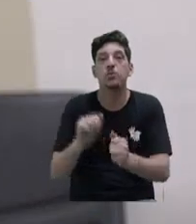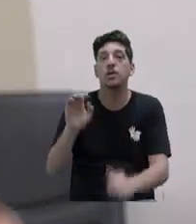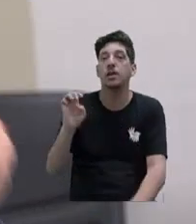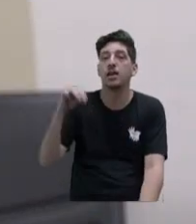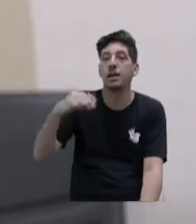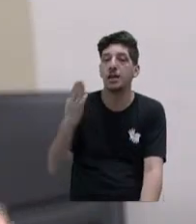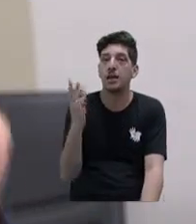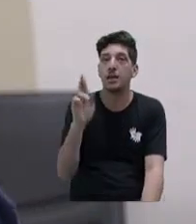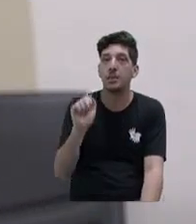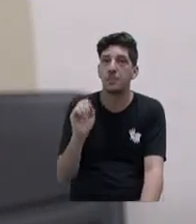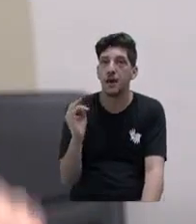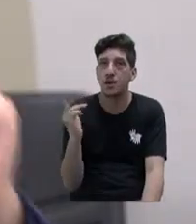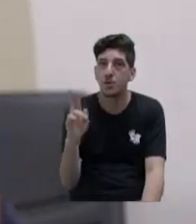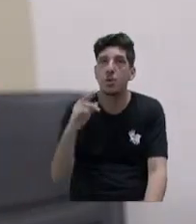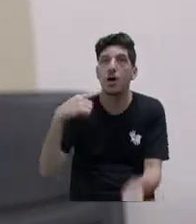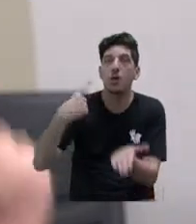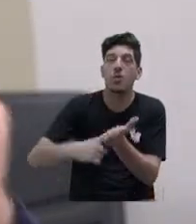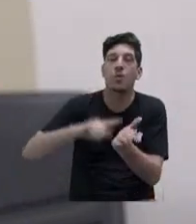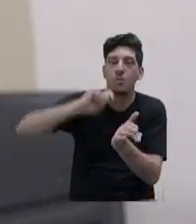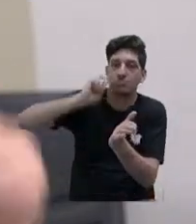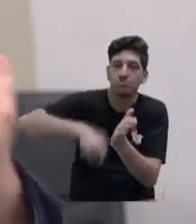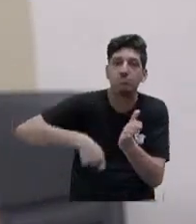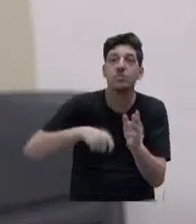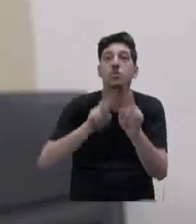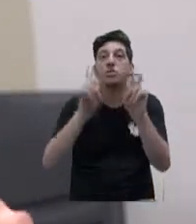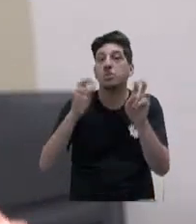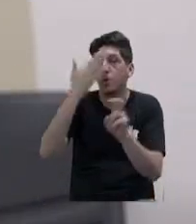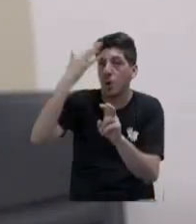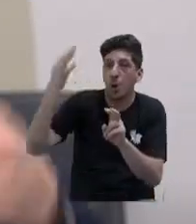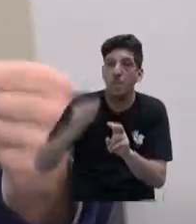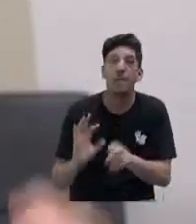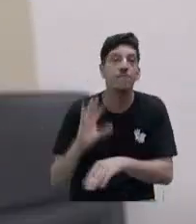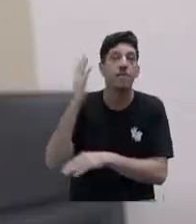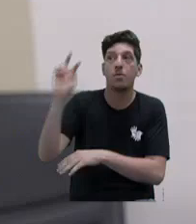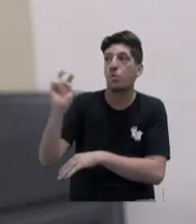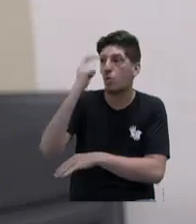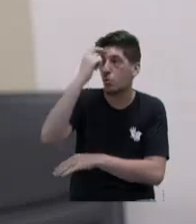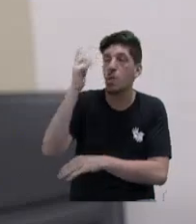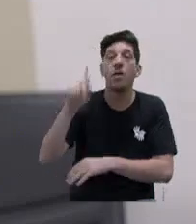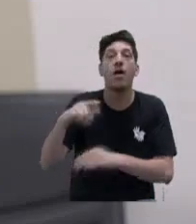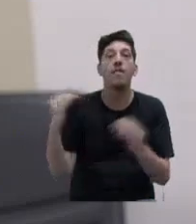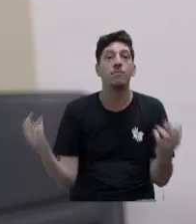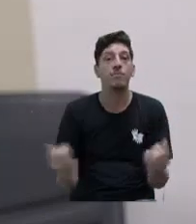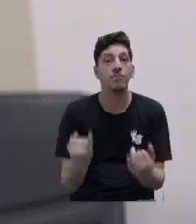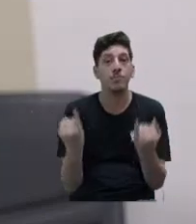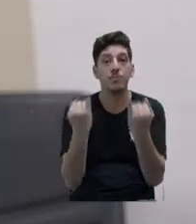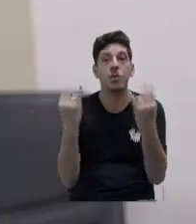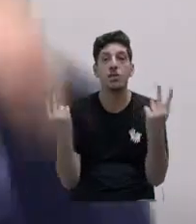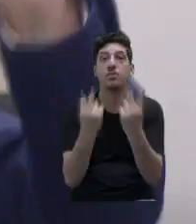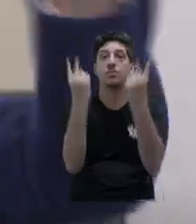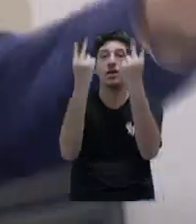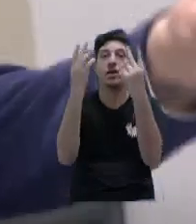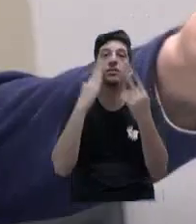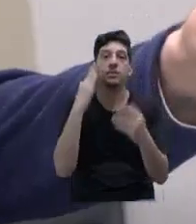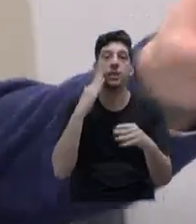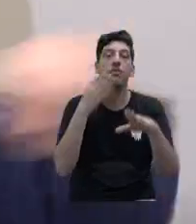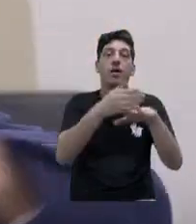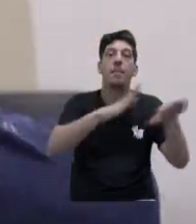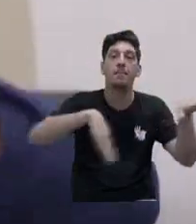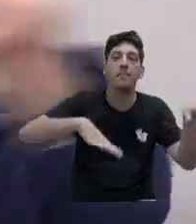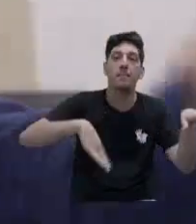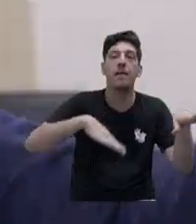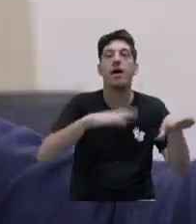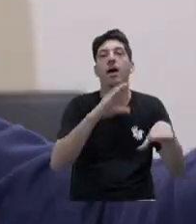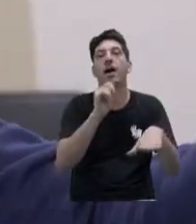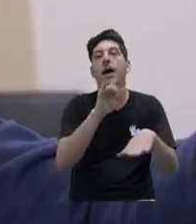de cooperação, que é a compreensão do fenômeno cultura, que é o grande atrativo. Eu vou numa praia no Caribe, eu tenho praia em vários